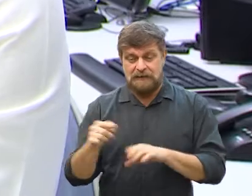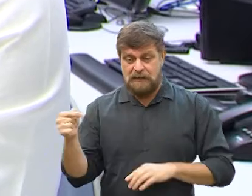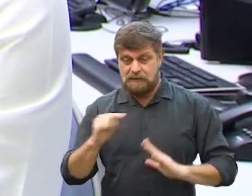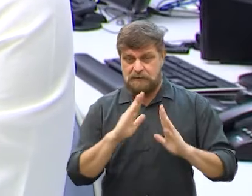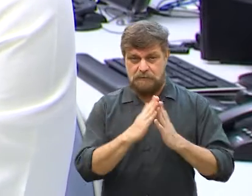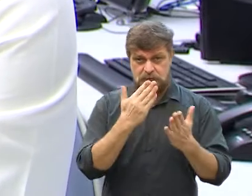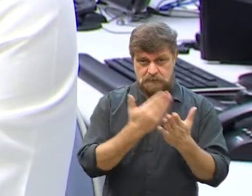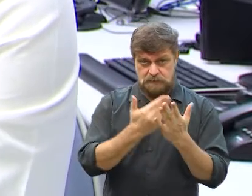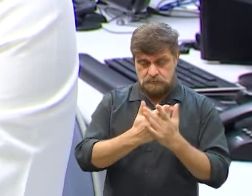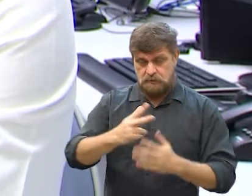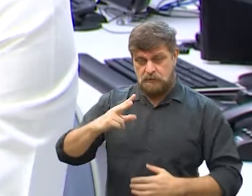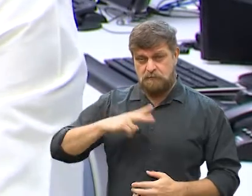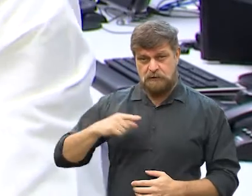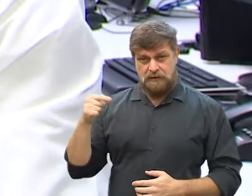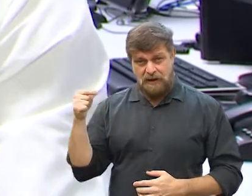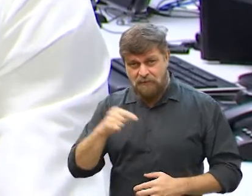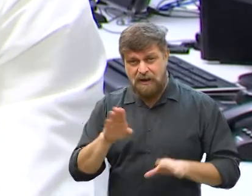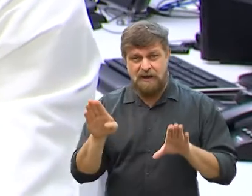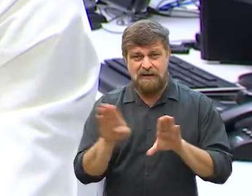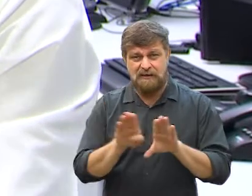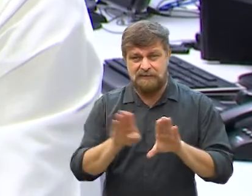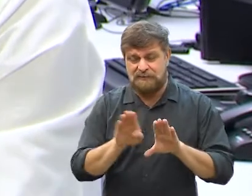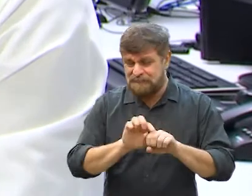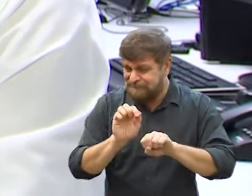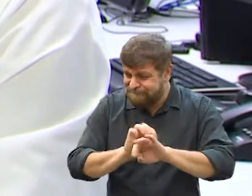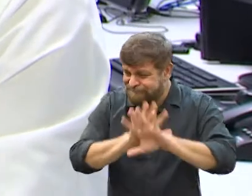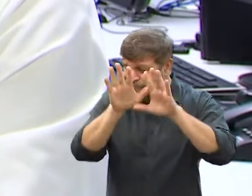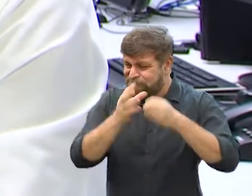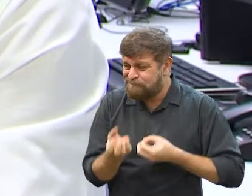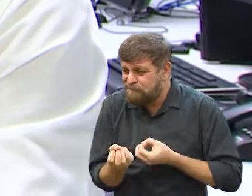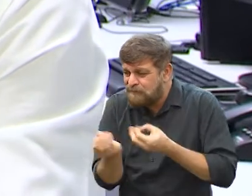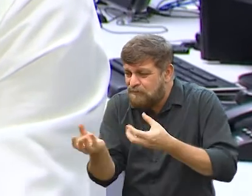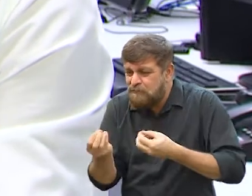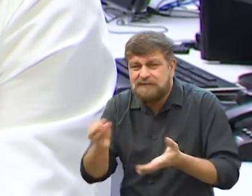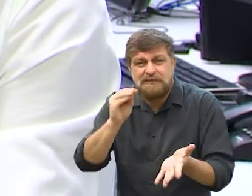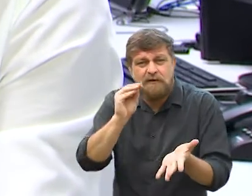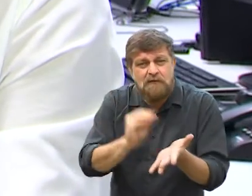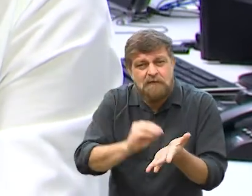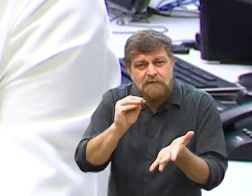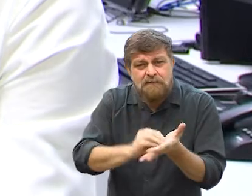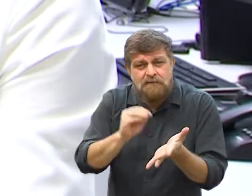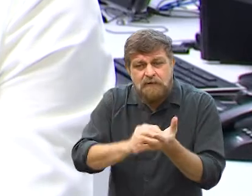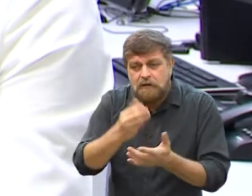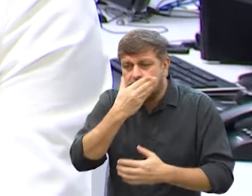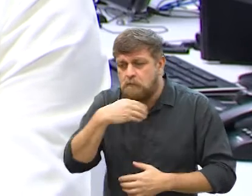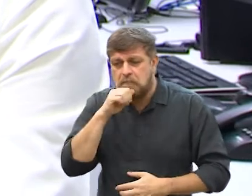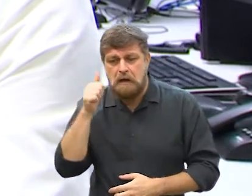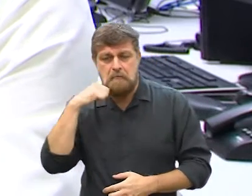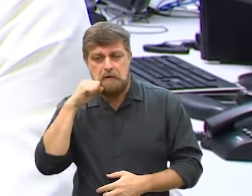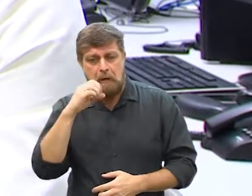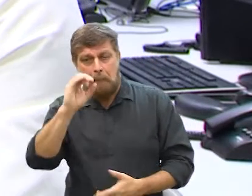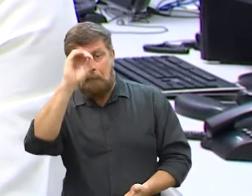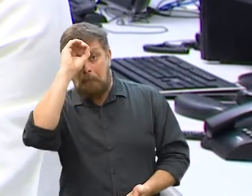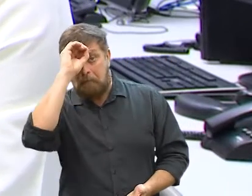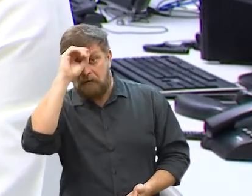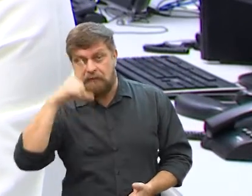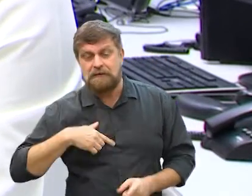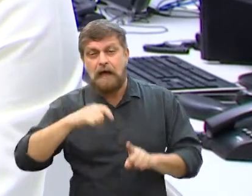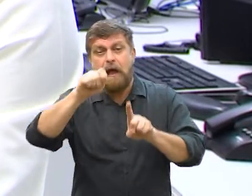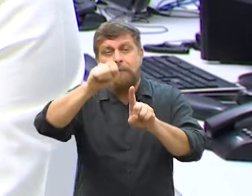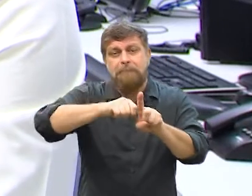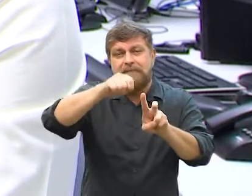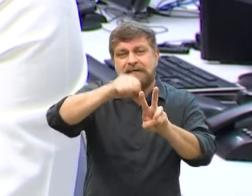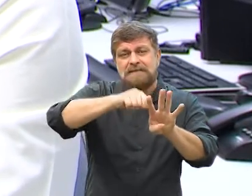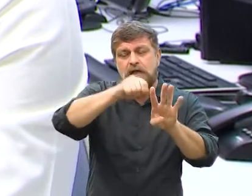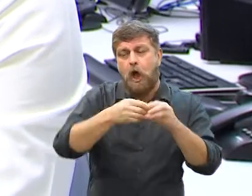escola está deixando de esclarecer, de informar para os consumidores sobre as